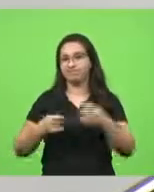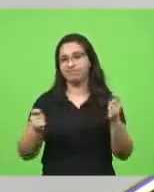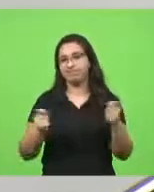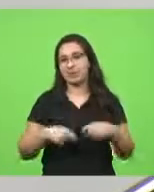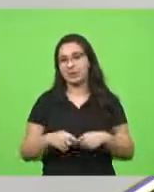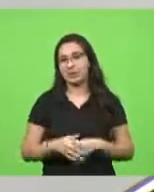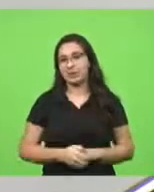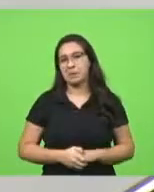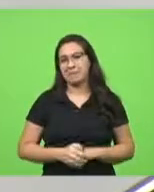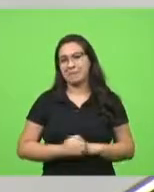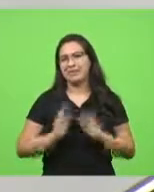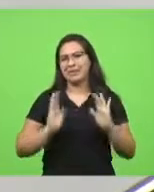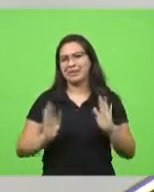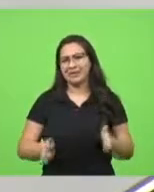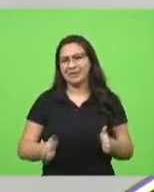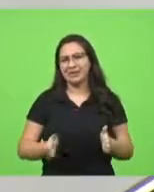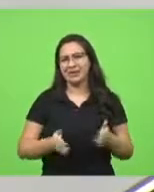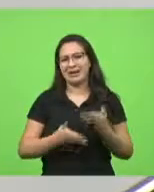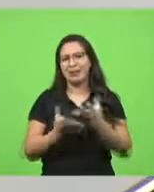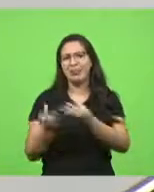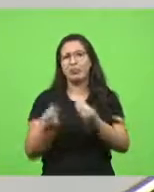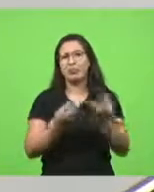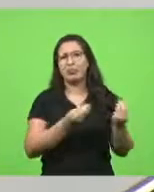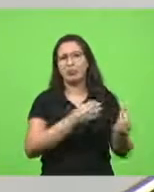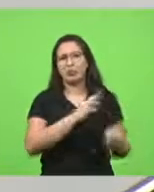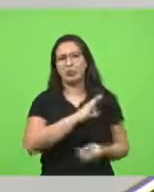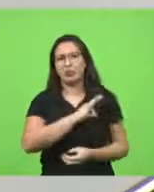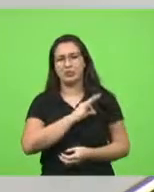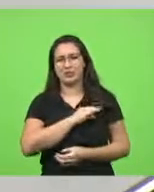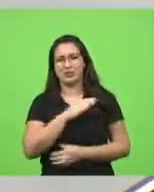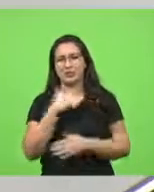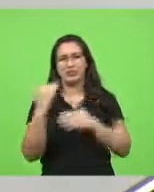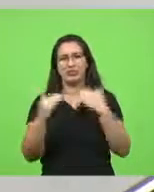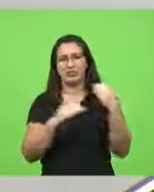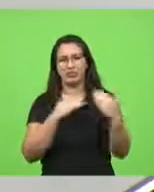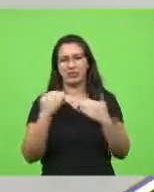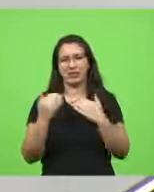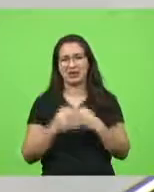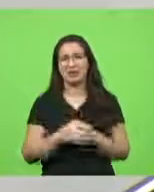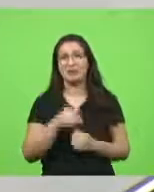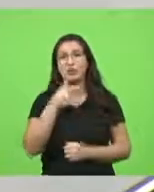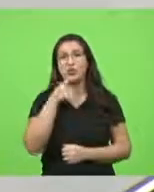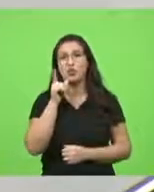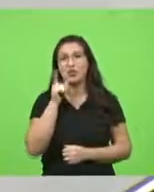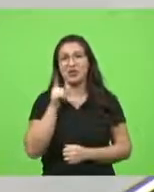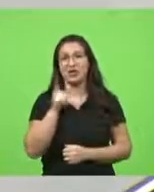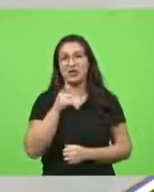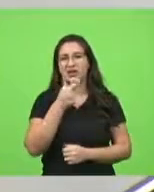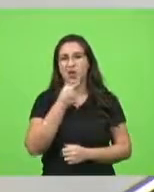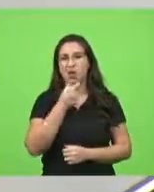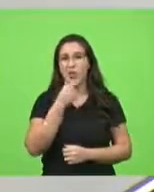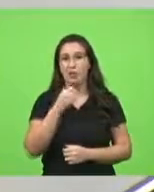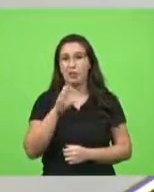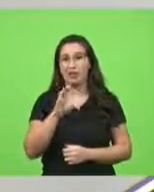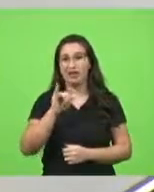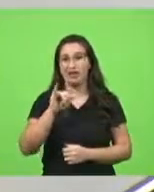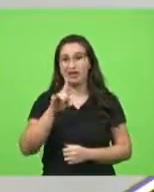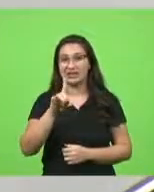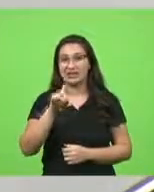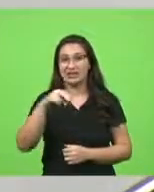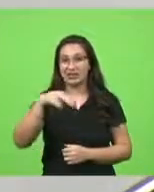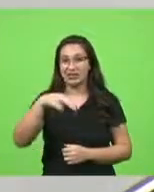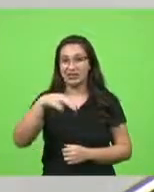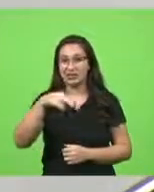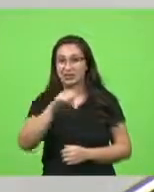vários colegas policiais, ontem mesmo, policial Sidney, de Rio do Sul, 59